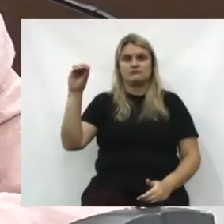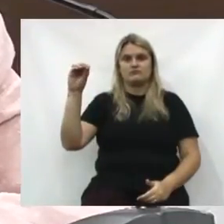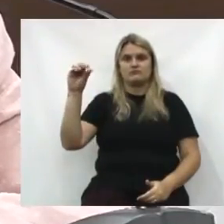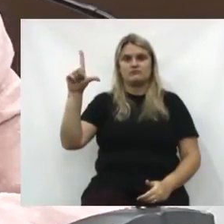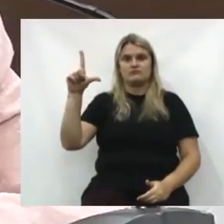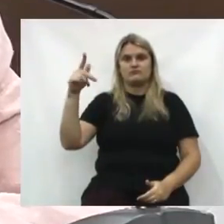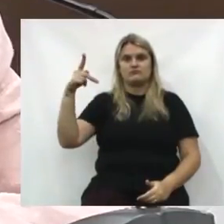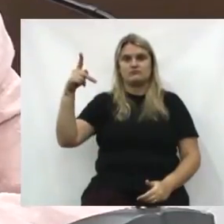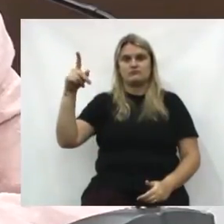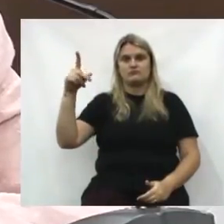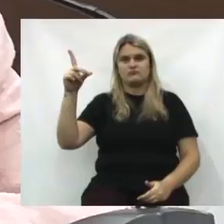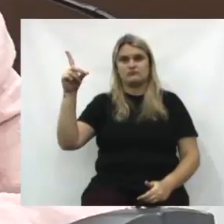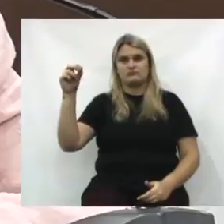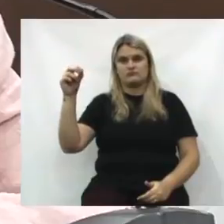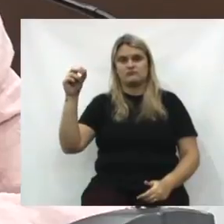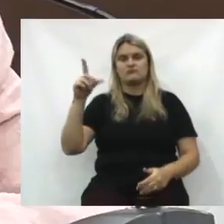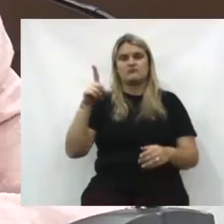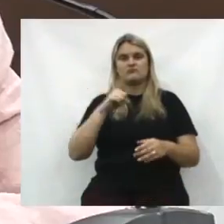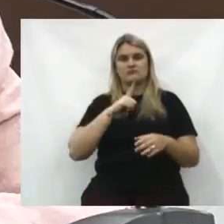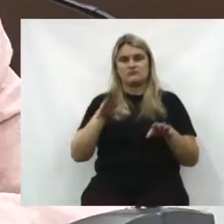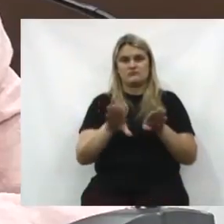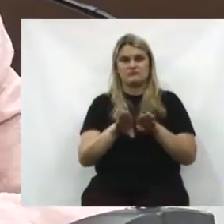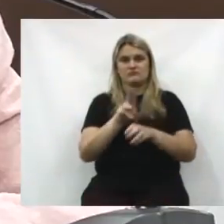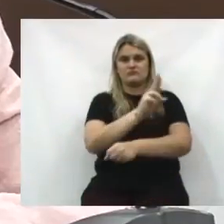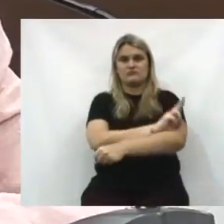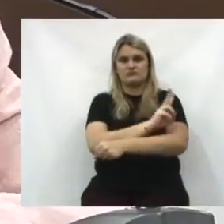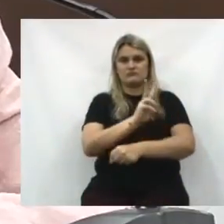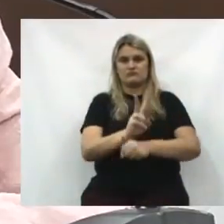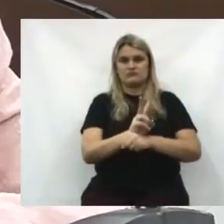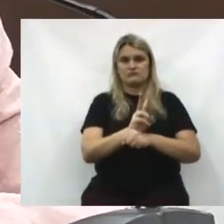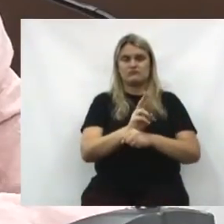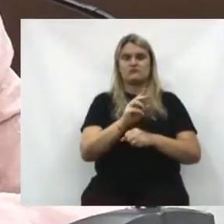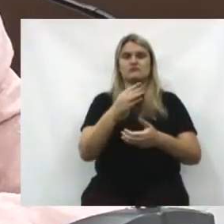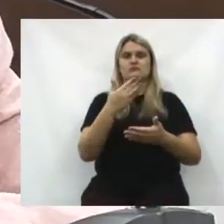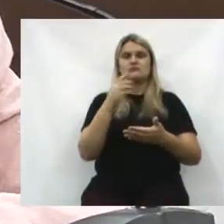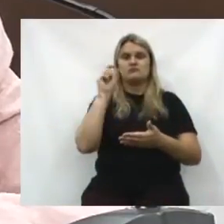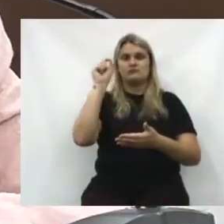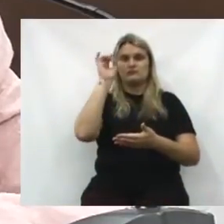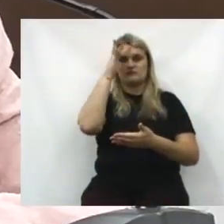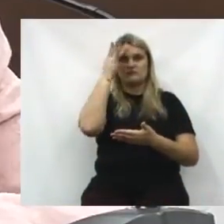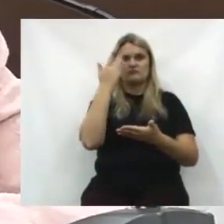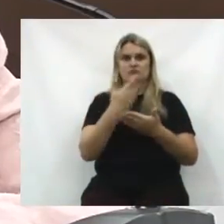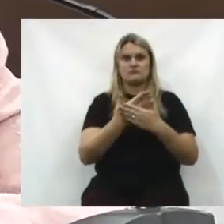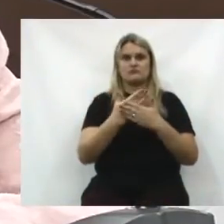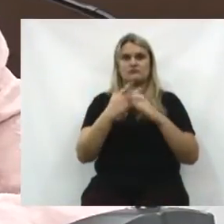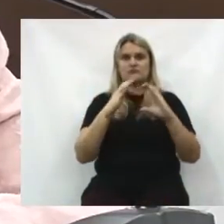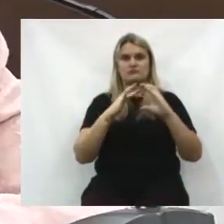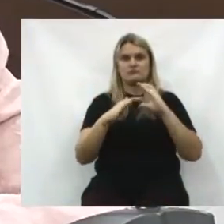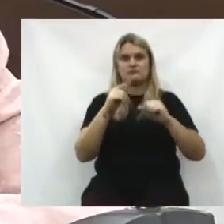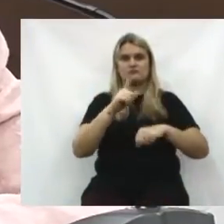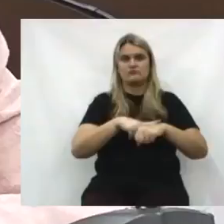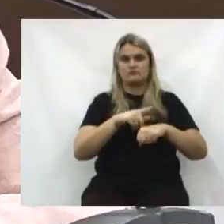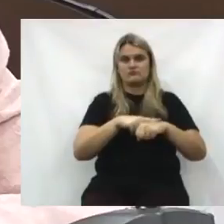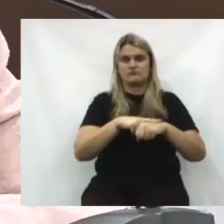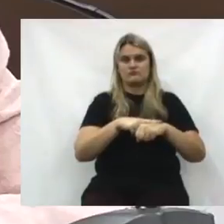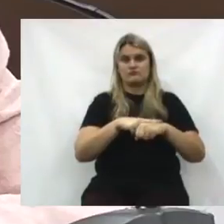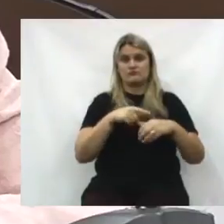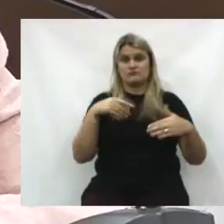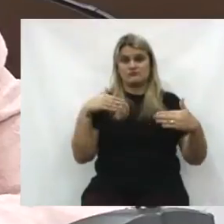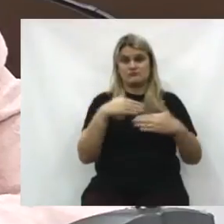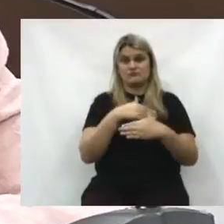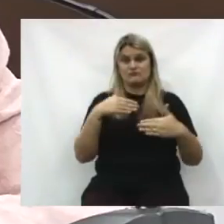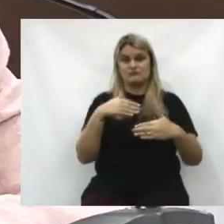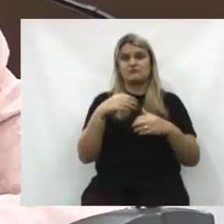de Souza e Uniuv Coltec, causando grande perigo aos pedestres, principalmente em horários de